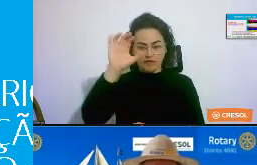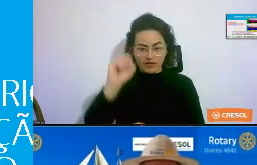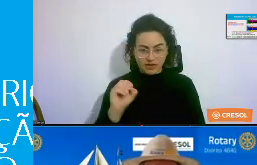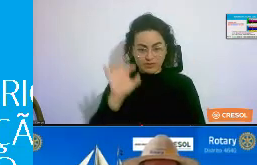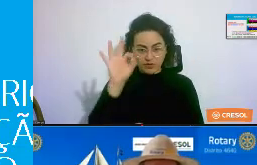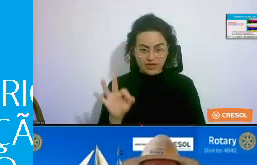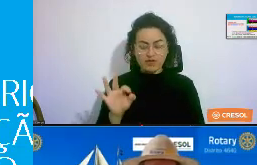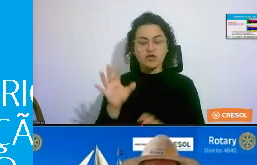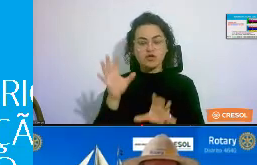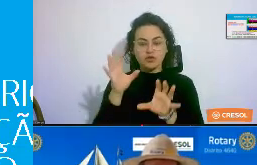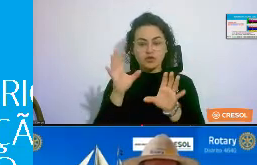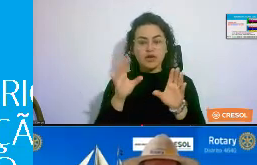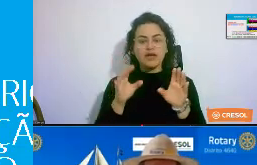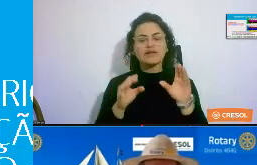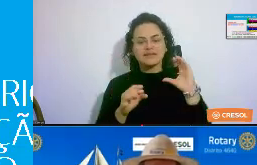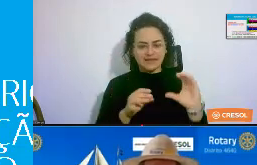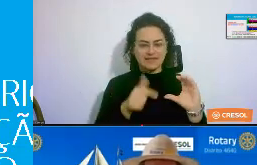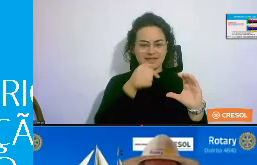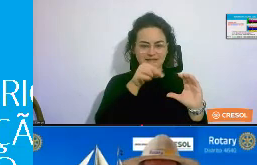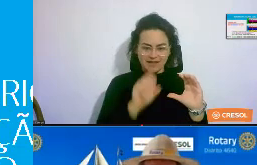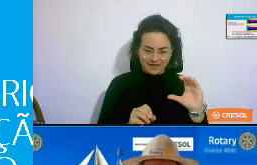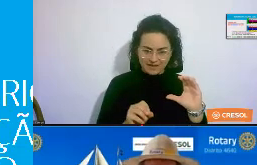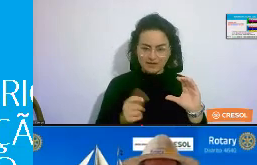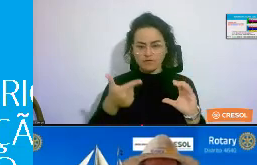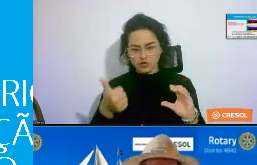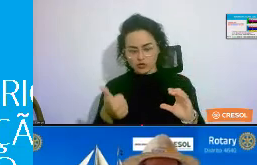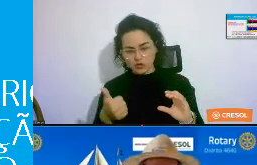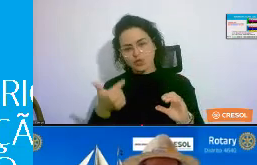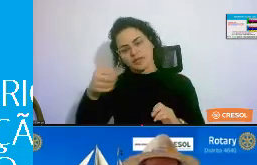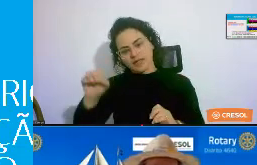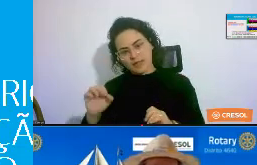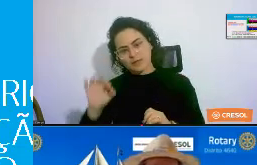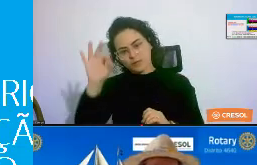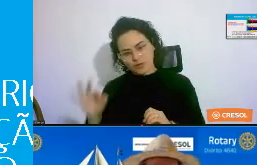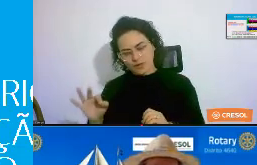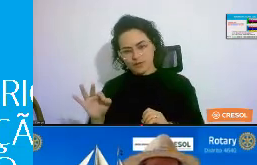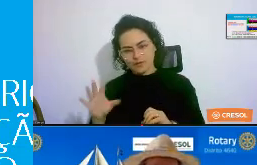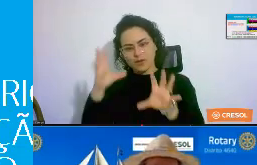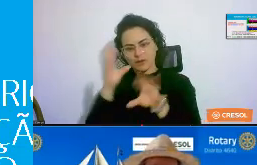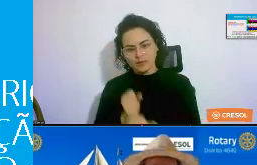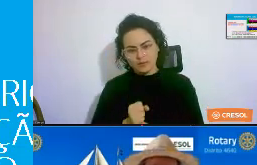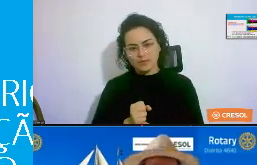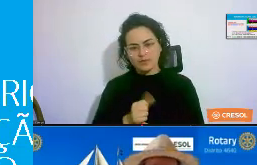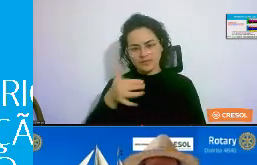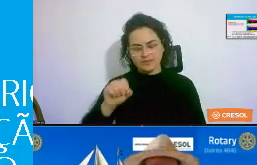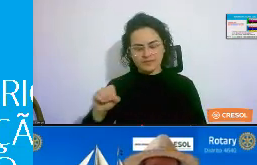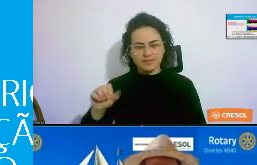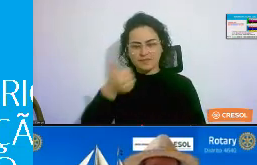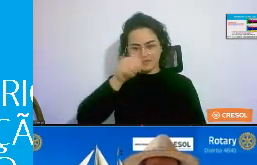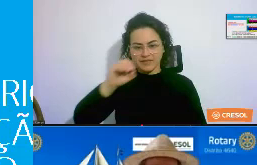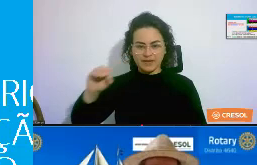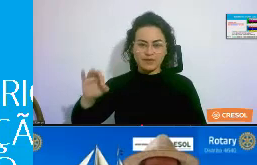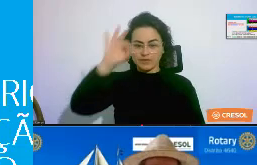70%, o restante 21% somente estará agregando somente com 10%. Então, é uma